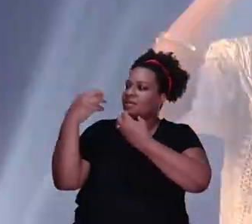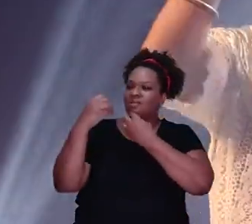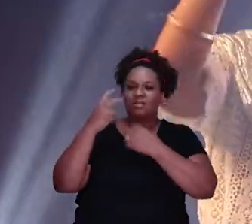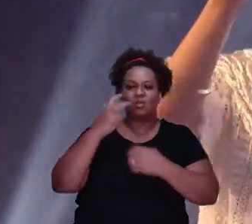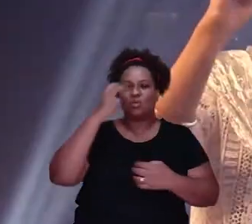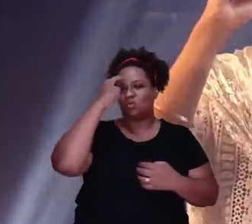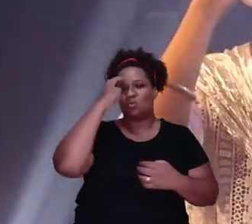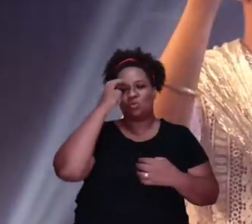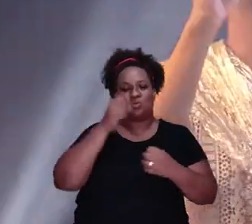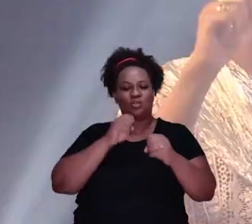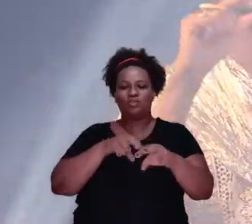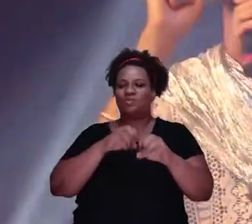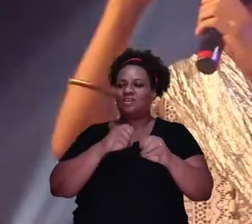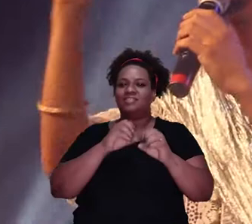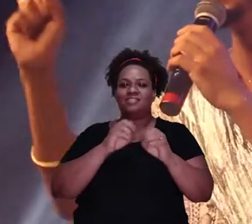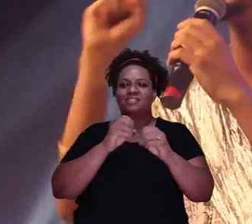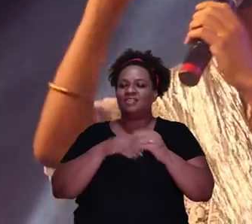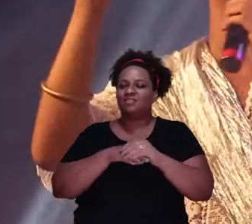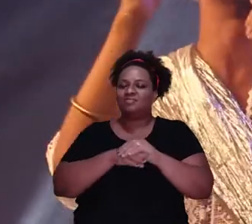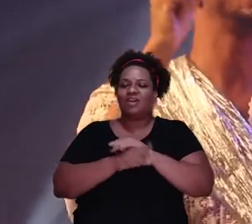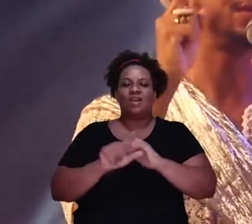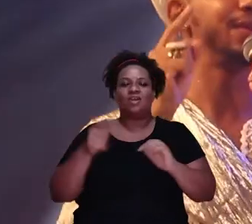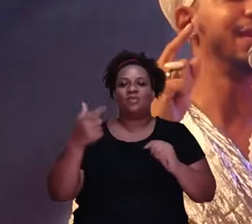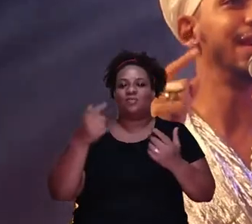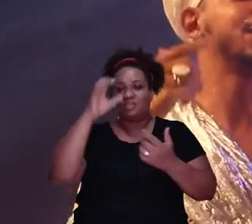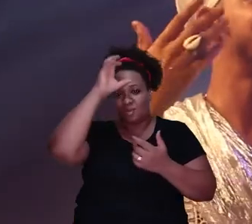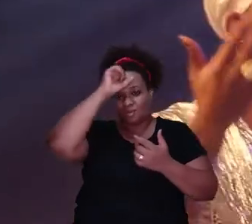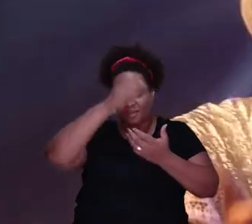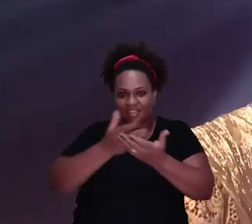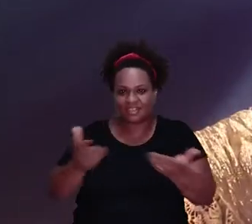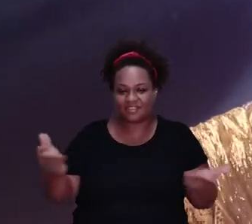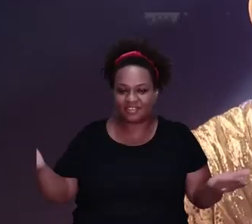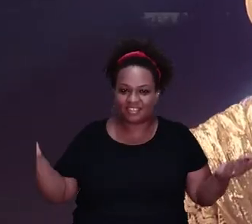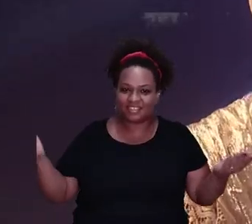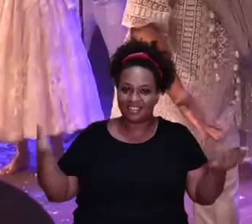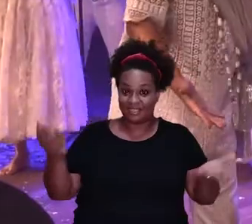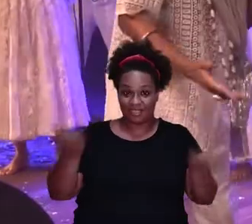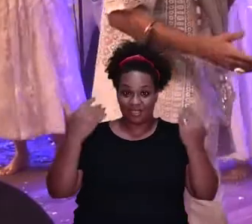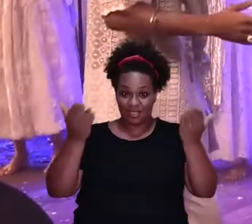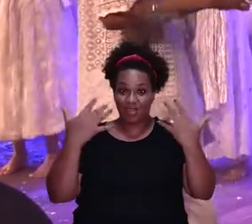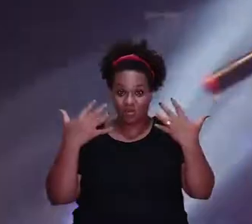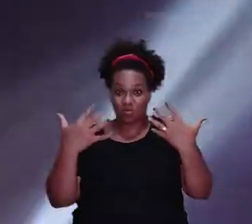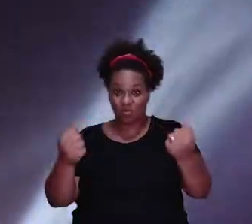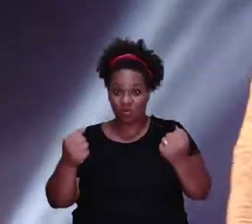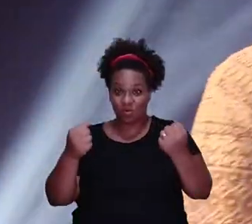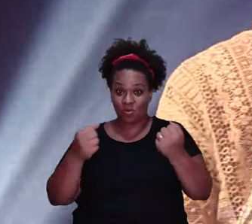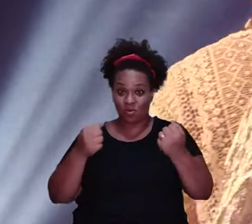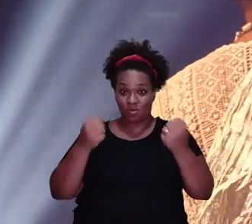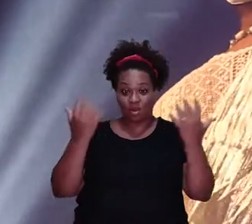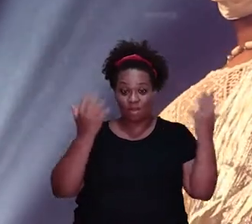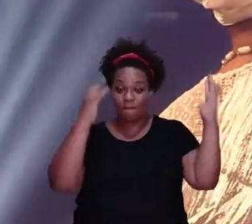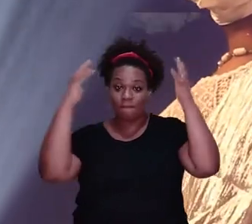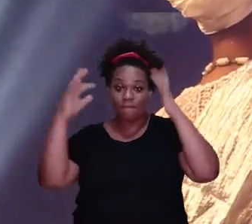aí tem outra cultura outra educação ensinamento é outro eu só tinha que aprender com esse nós Simbora